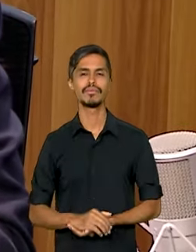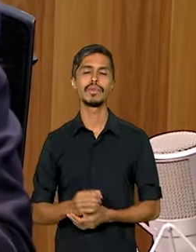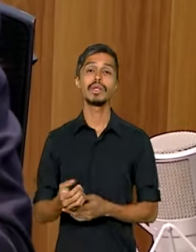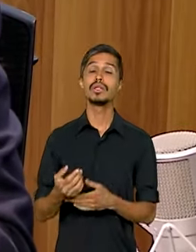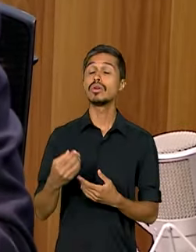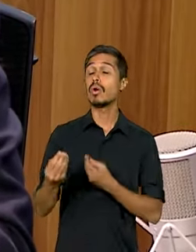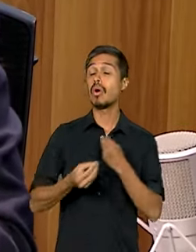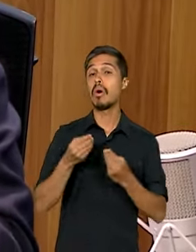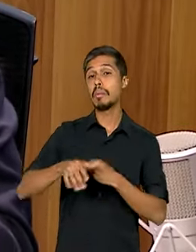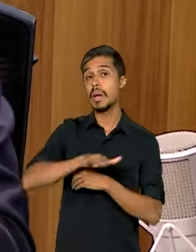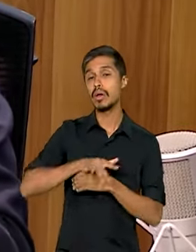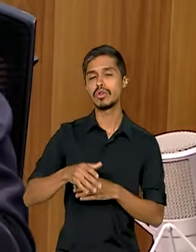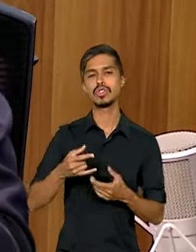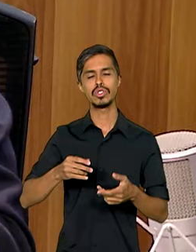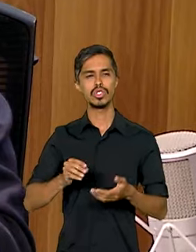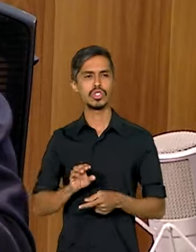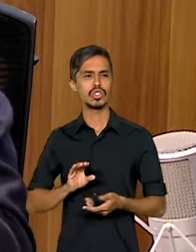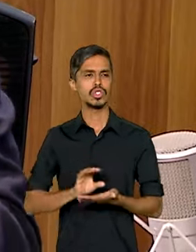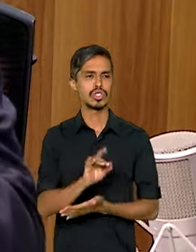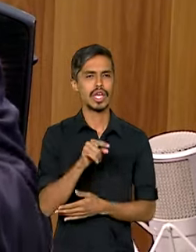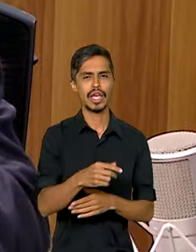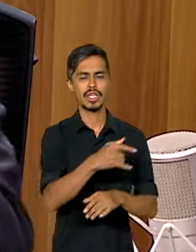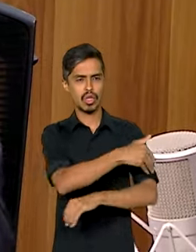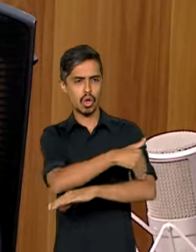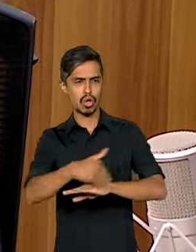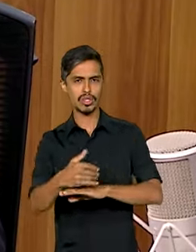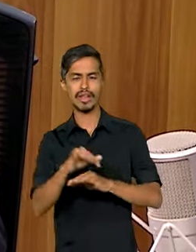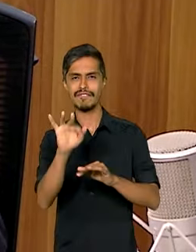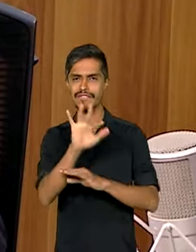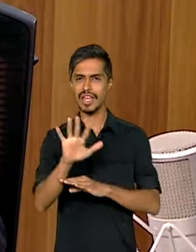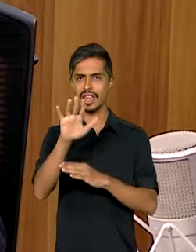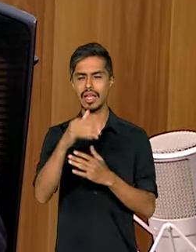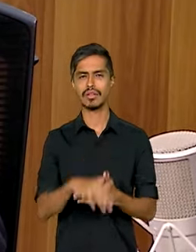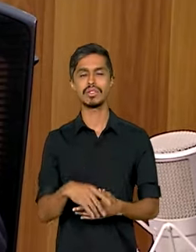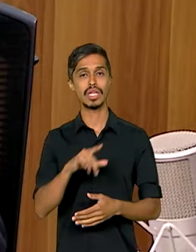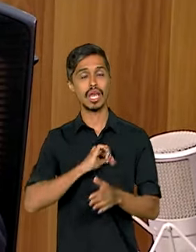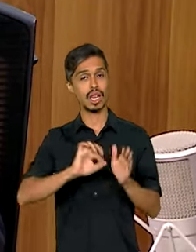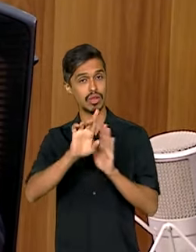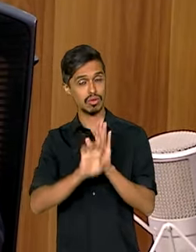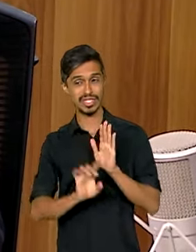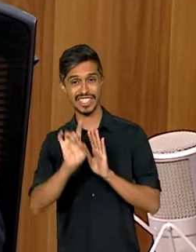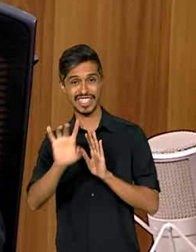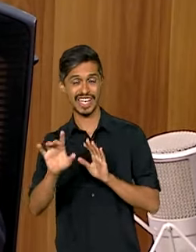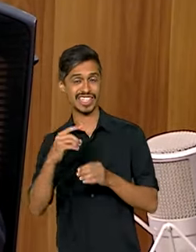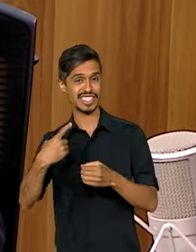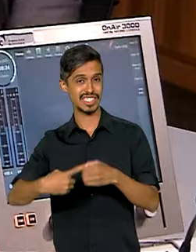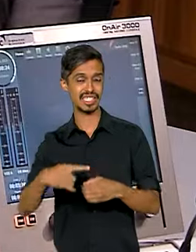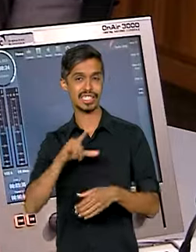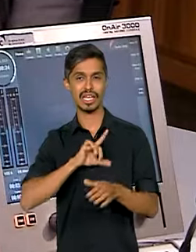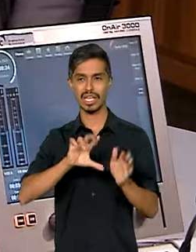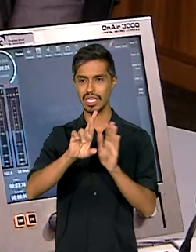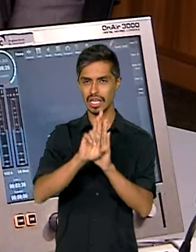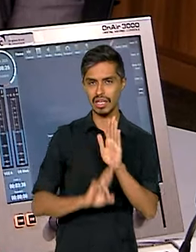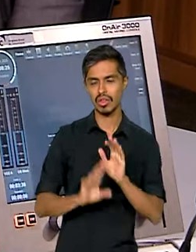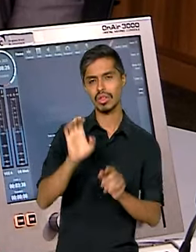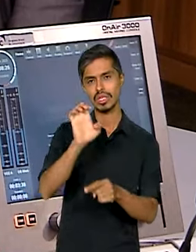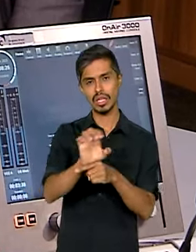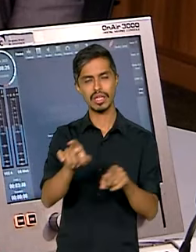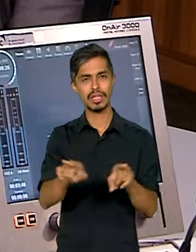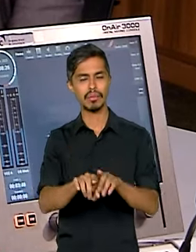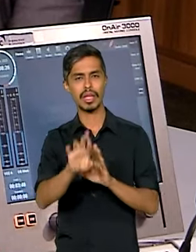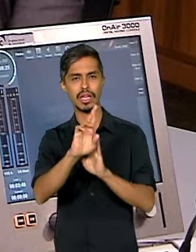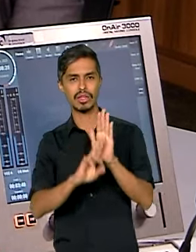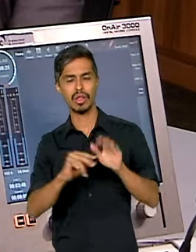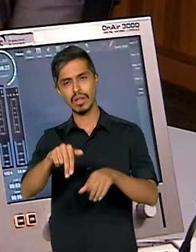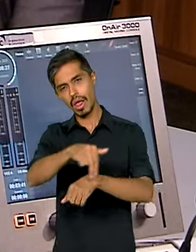situação dos investimentos em rodovias federais você tem relatório por cidade você tem relatório por estado e você tem relatório